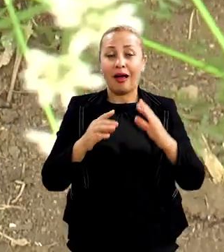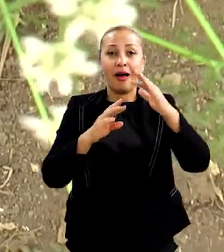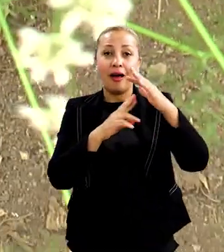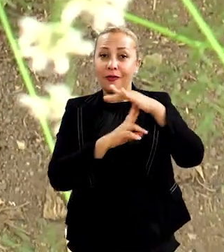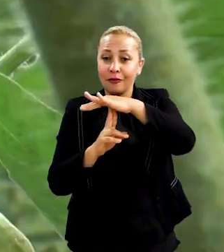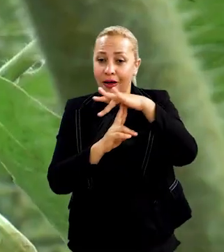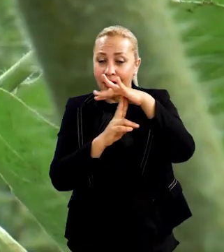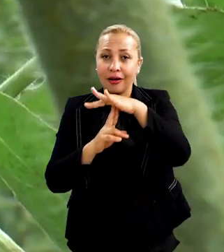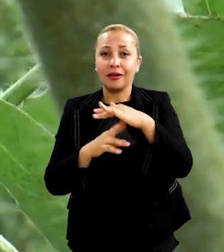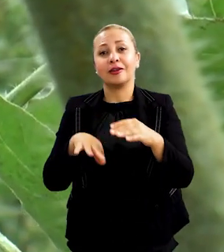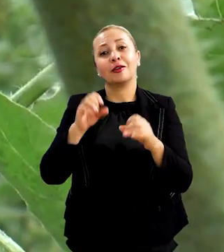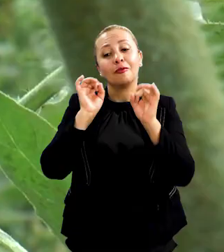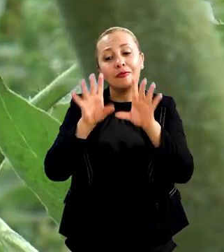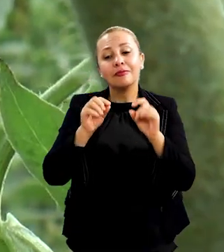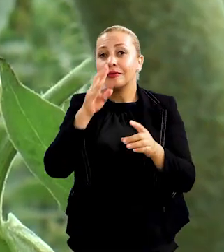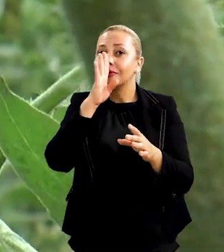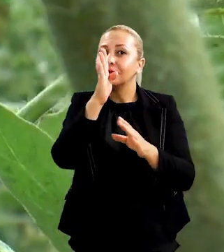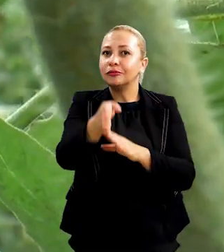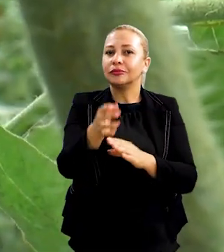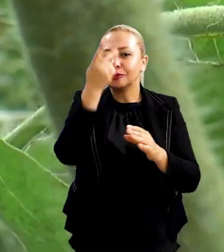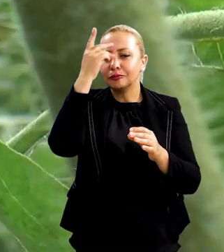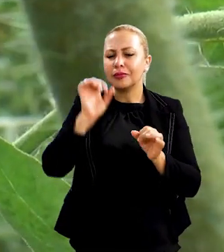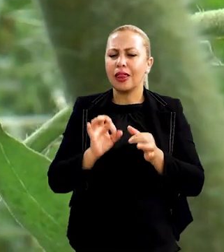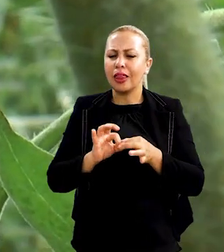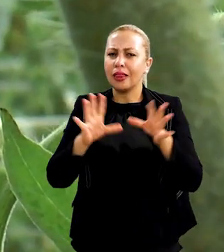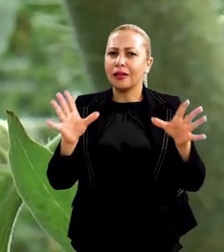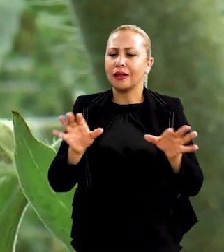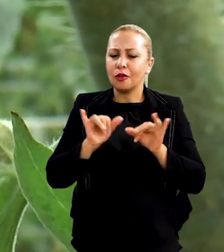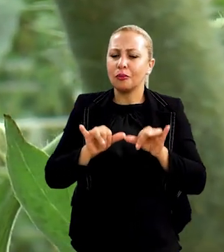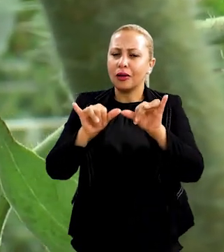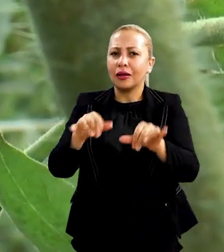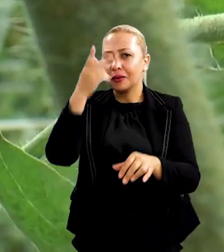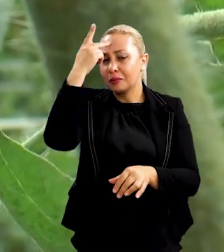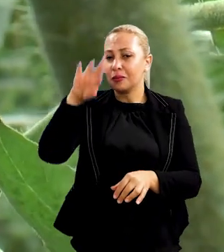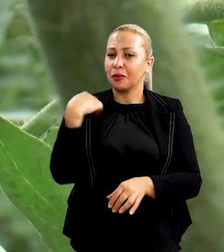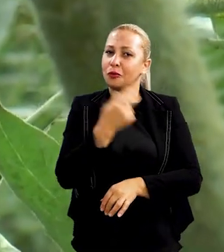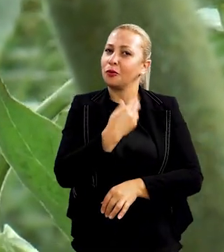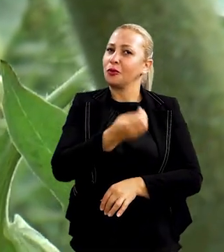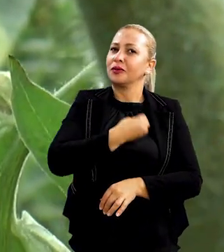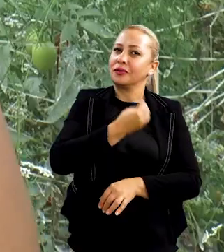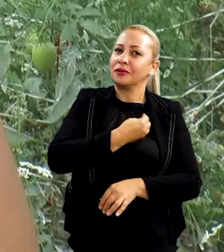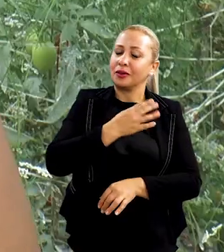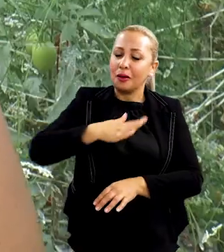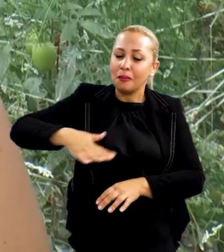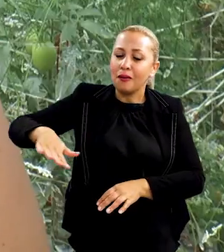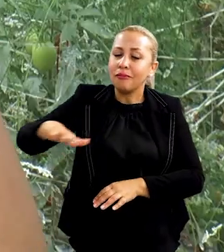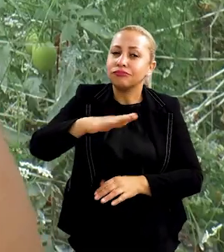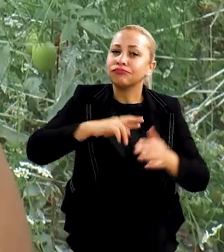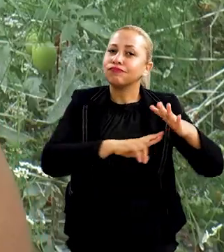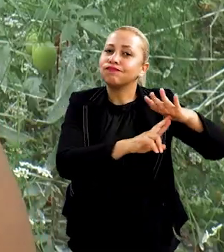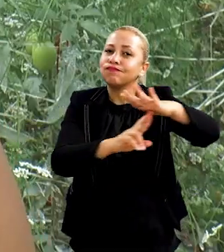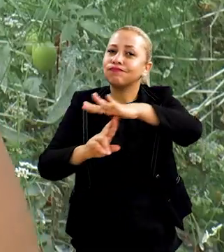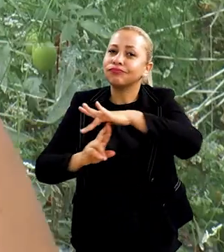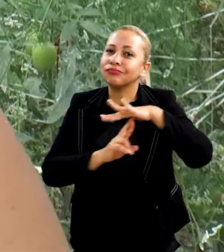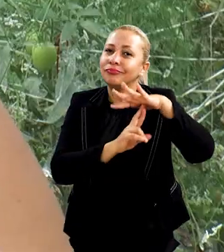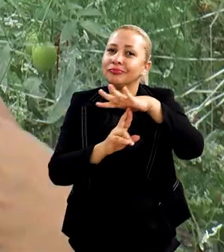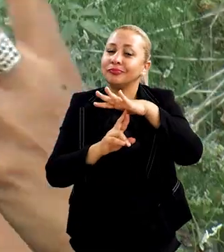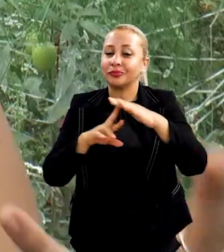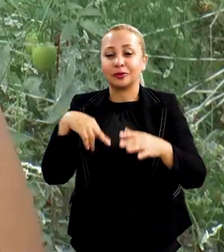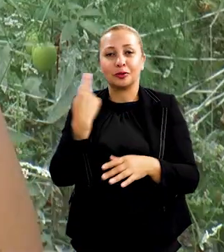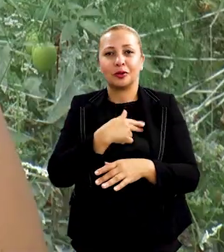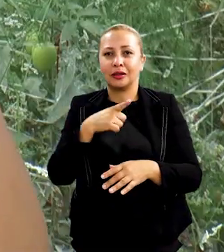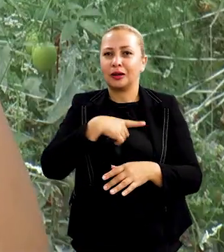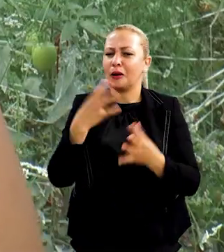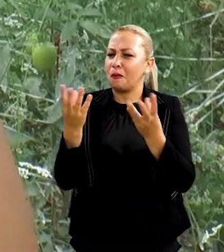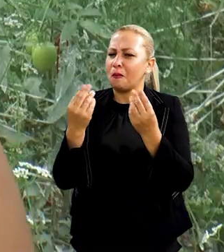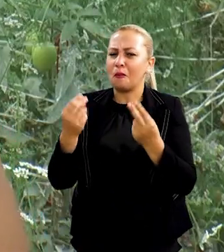direta, enfim, para disponibilizar no mercado essa riqueza para a nossa vida, né, para o meio ambiente. Então, a gente tem